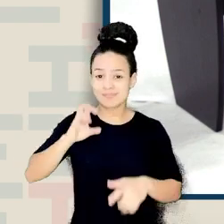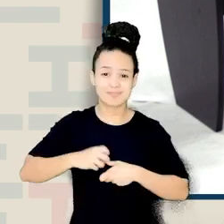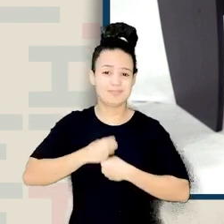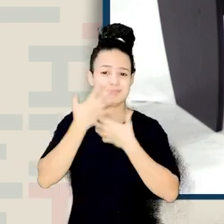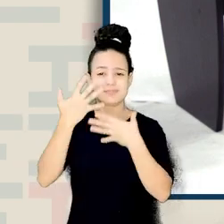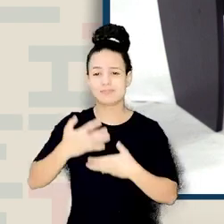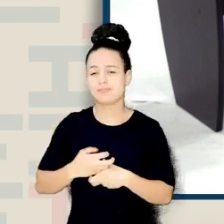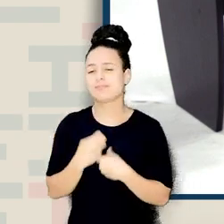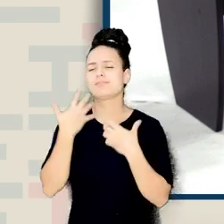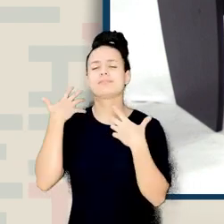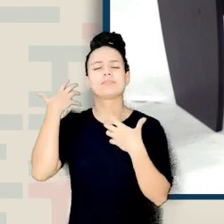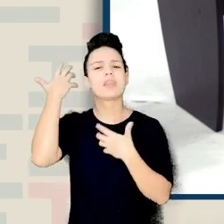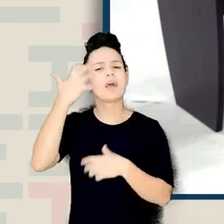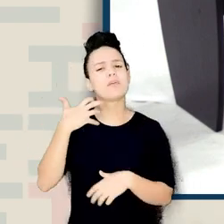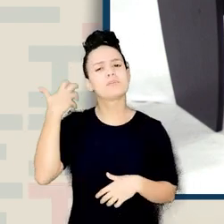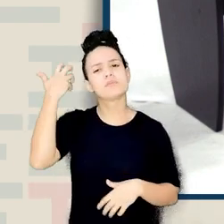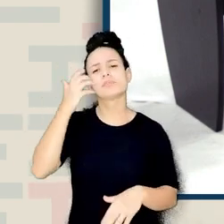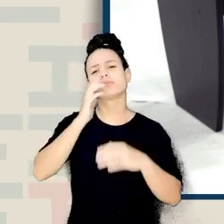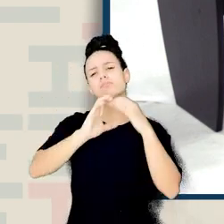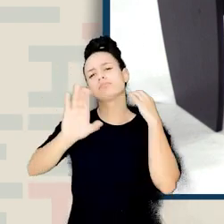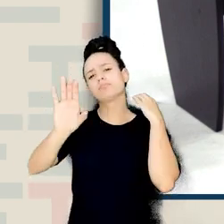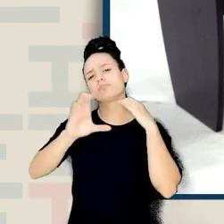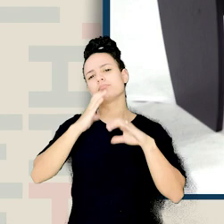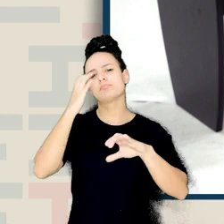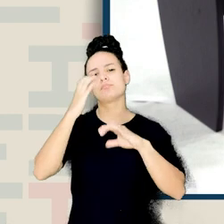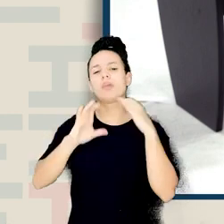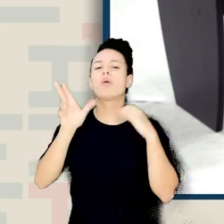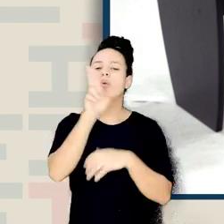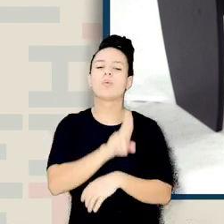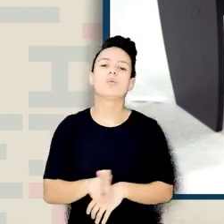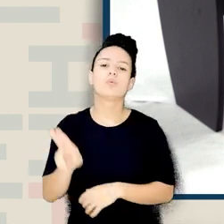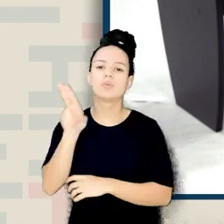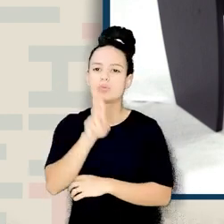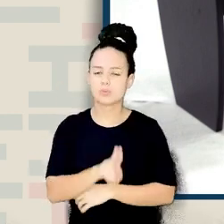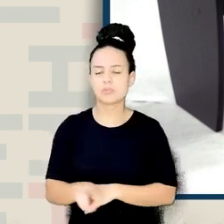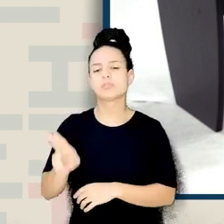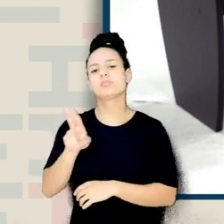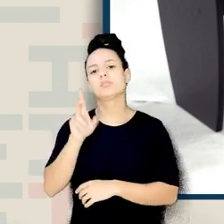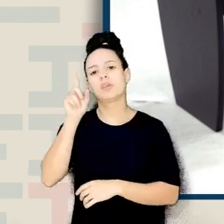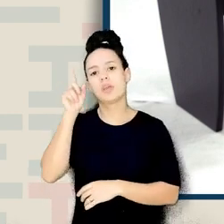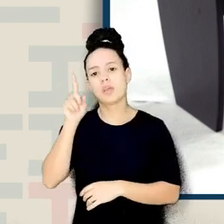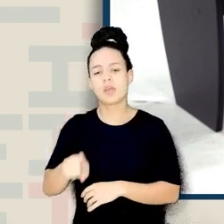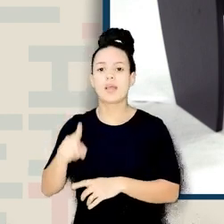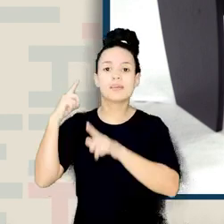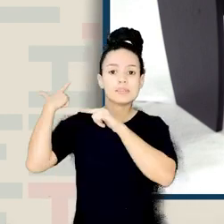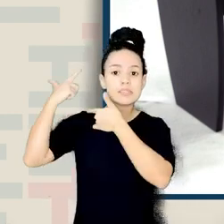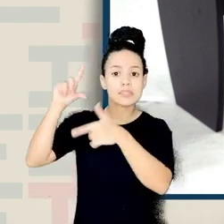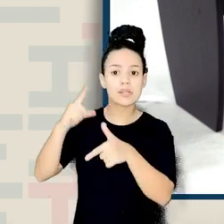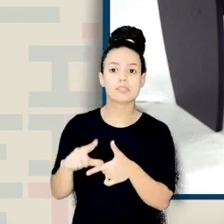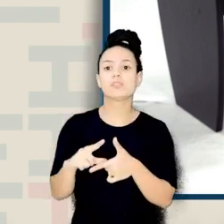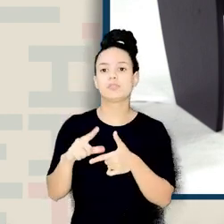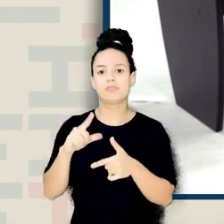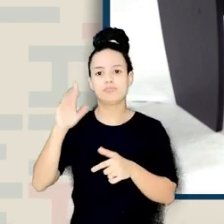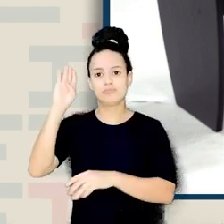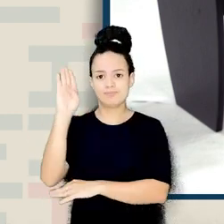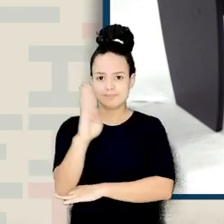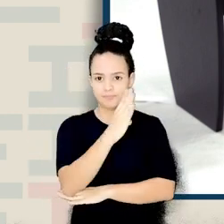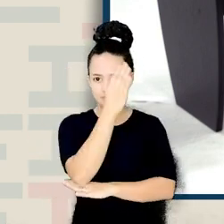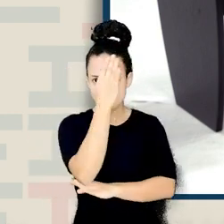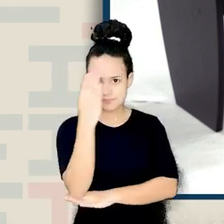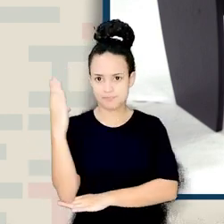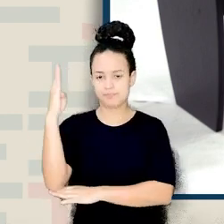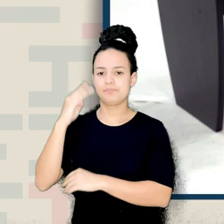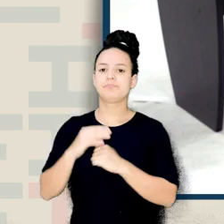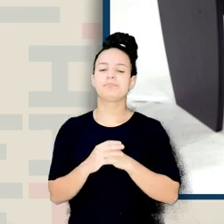né, da sua canção, e passa também a ser utilizada com os toques mais tradicionais do maracatu. É